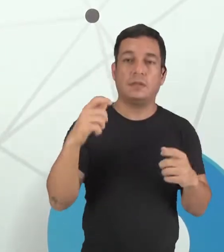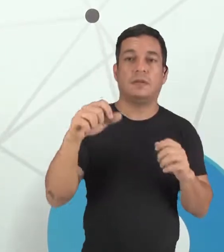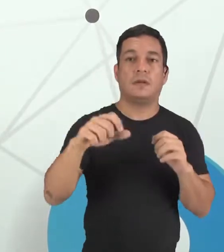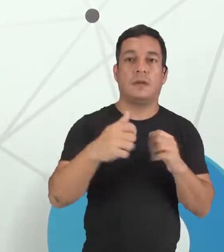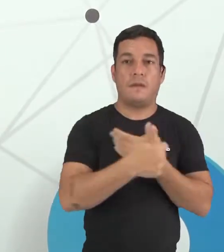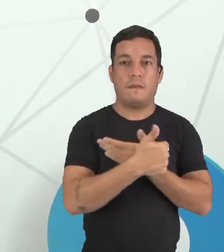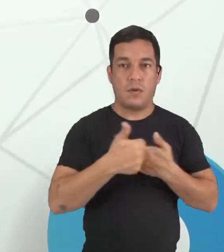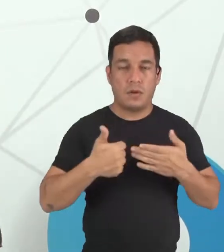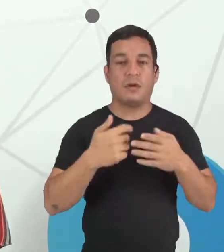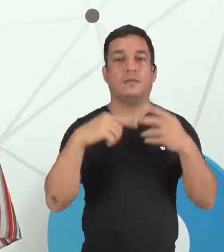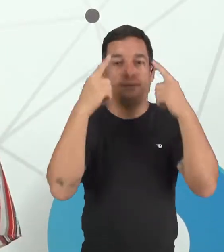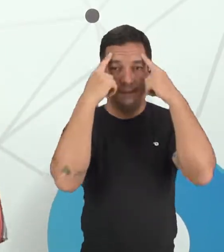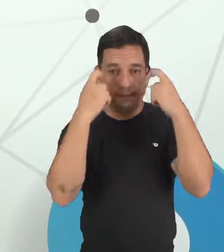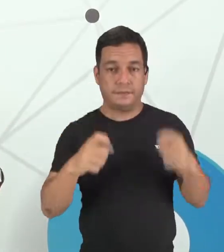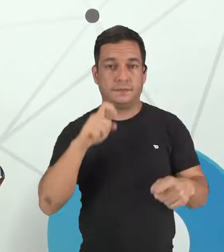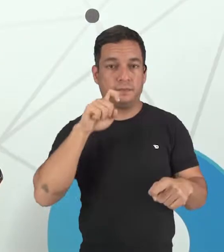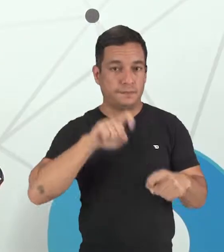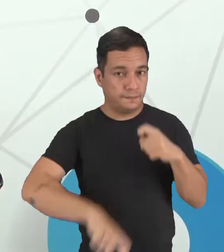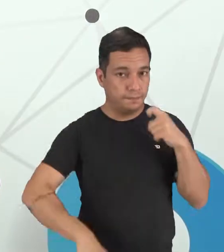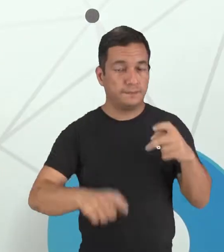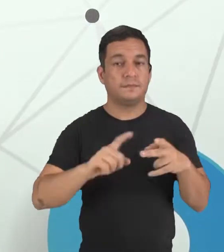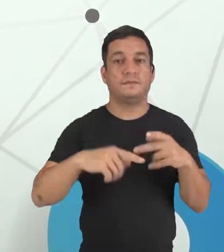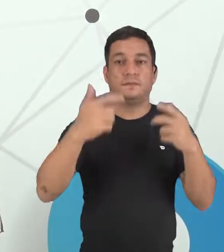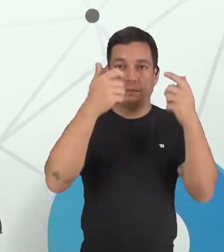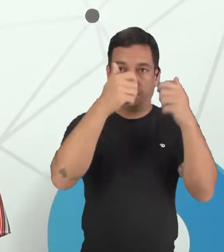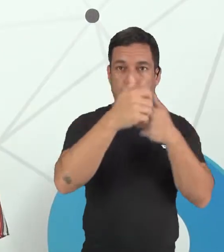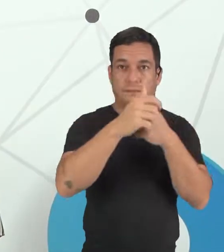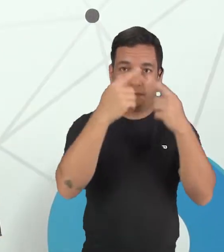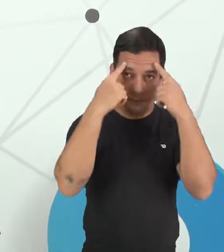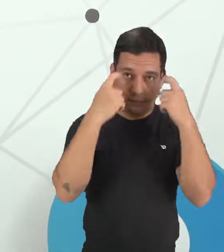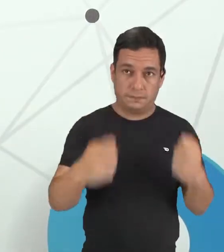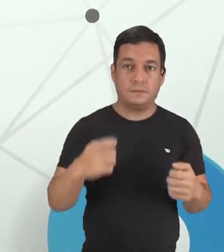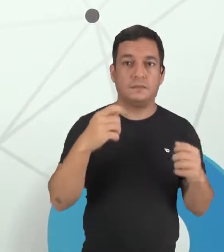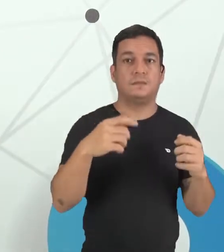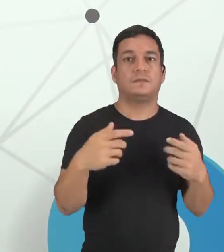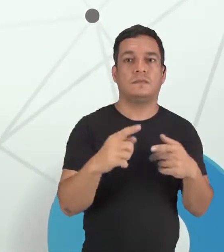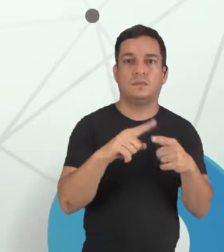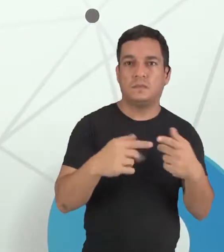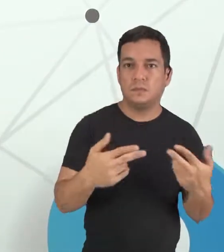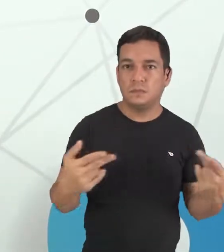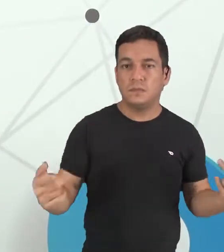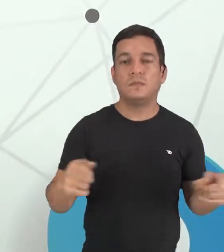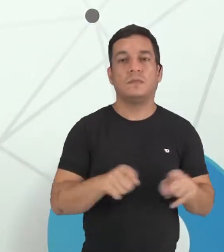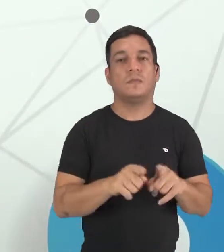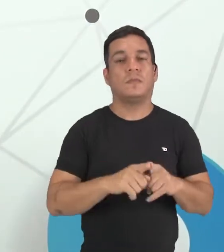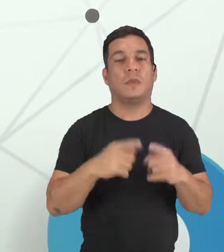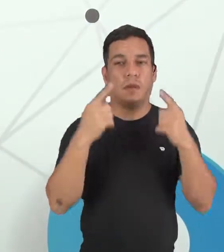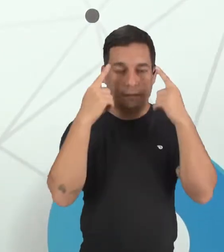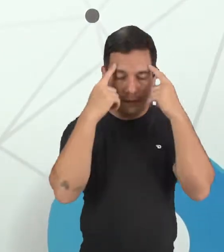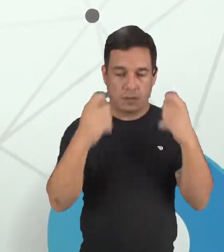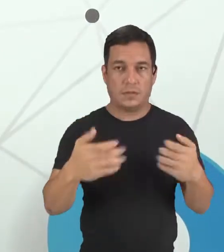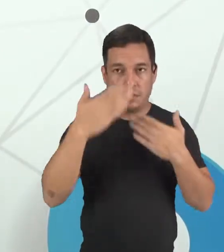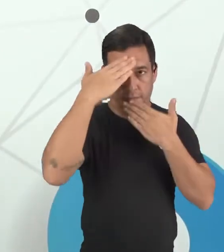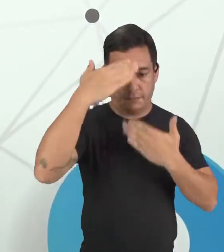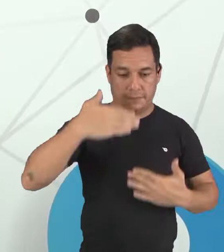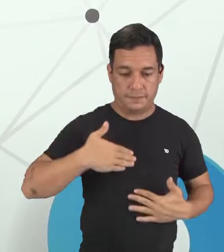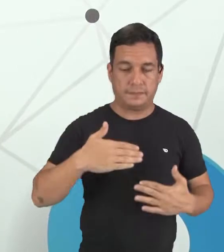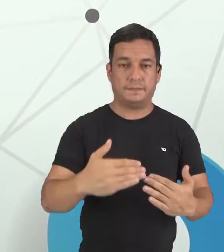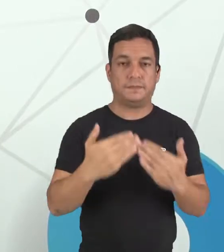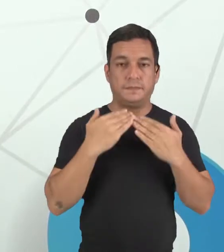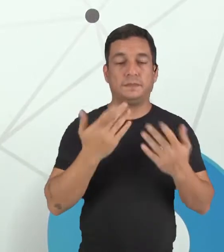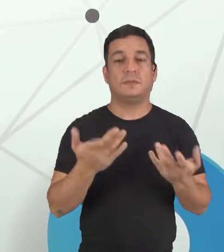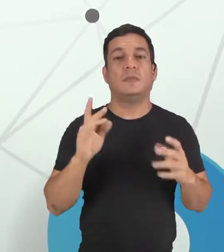moral, violência sexual, violência patrimonial e violência física. Durante esse período